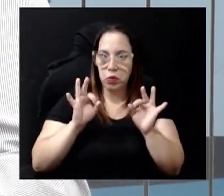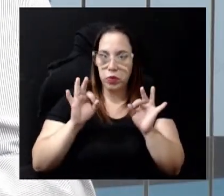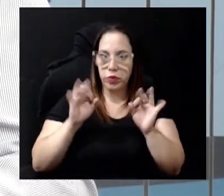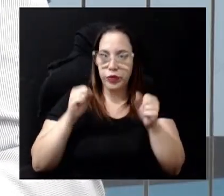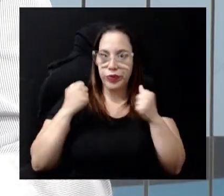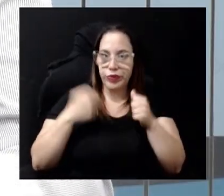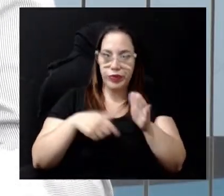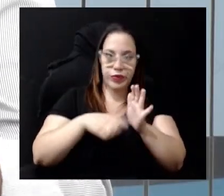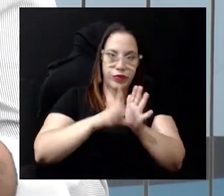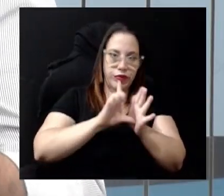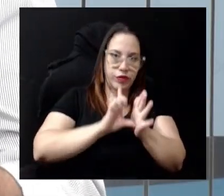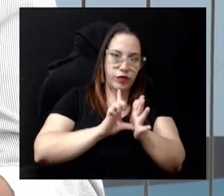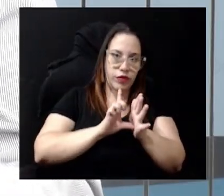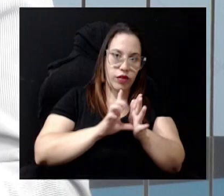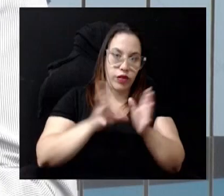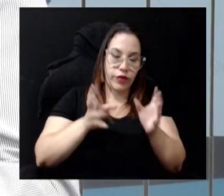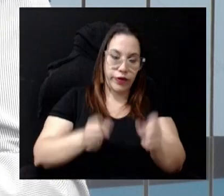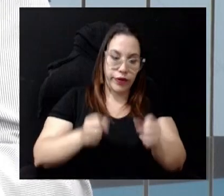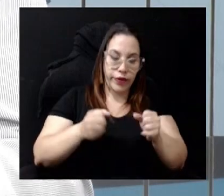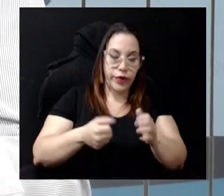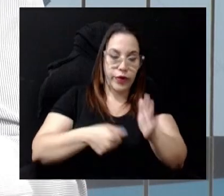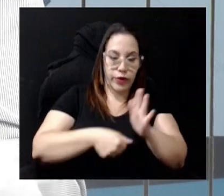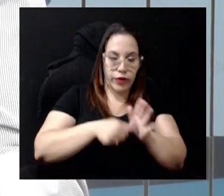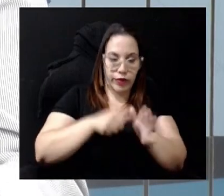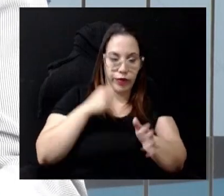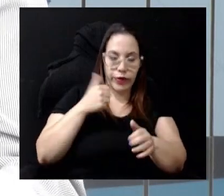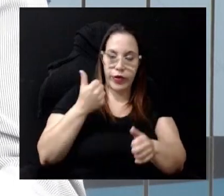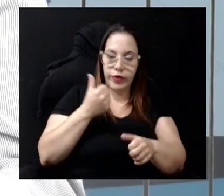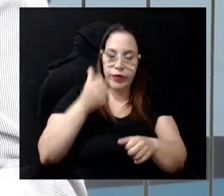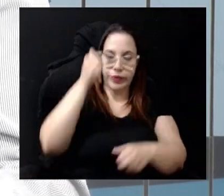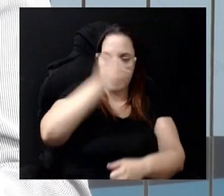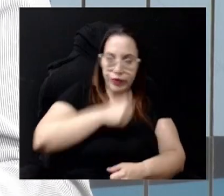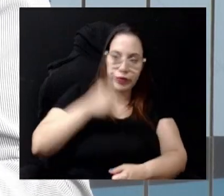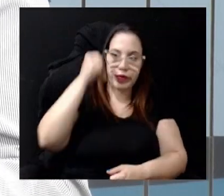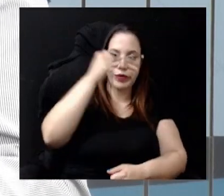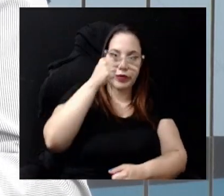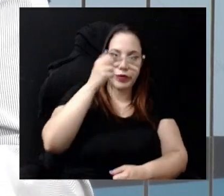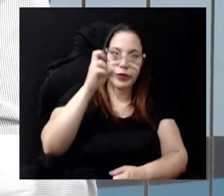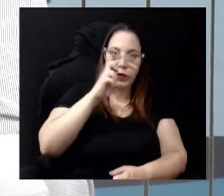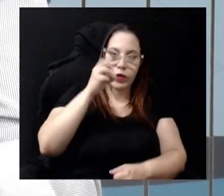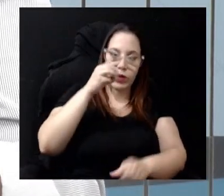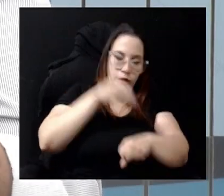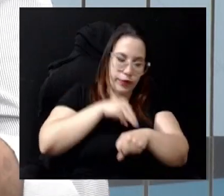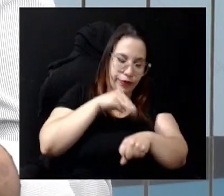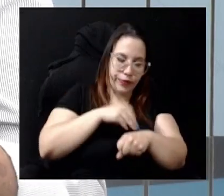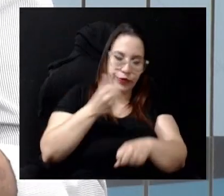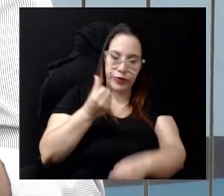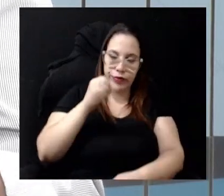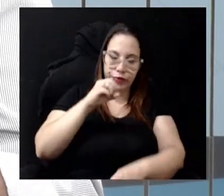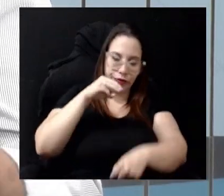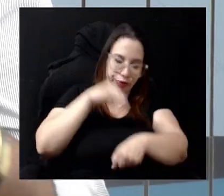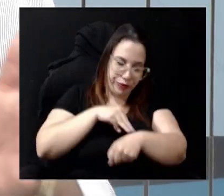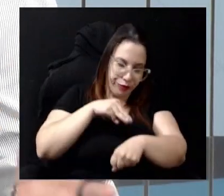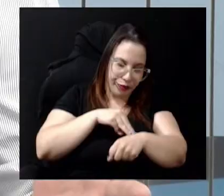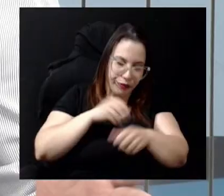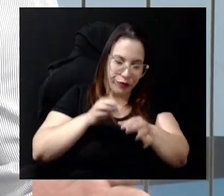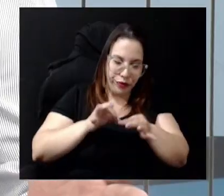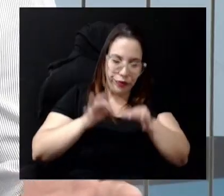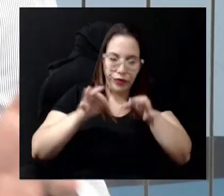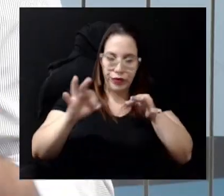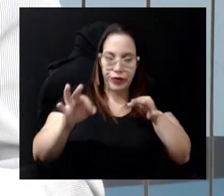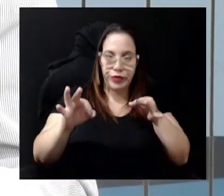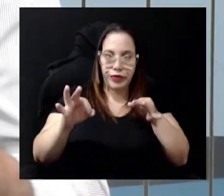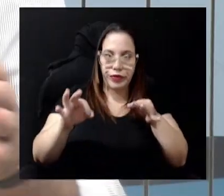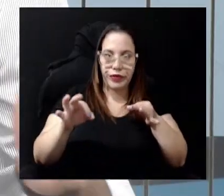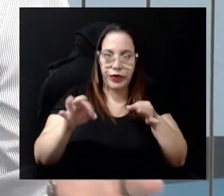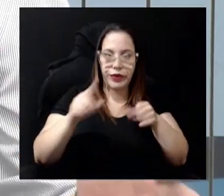ordenha num primeiro momento em 1 hora, mas talvez em 5 minutos, em 10 minutos, e ao longo de um tempo ela estaria num outro horário,